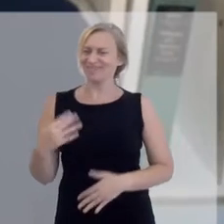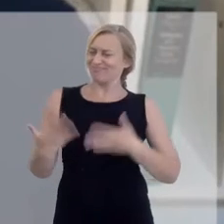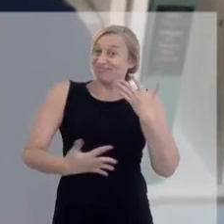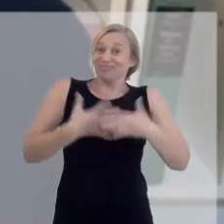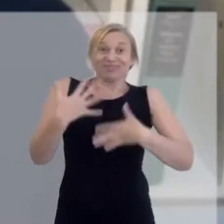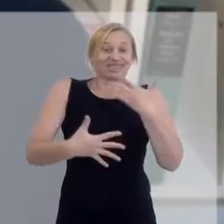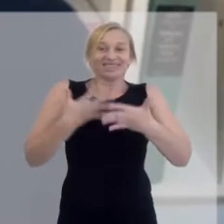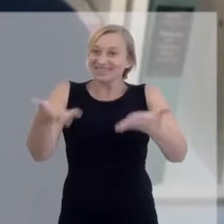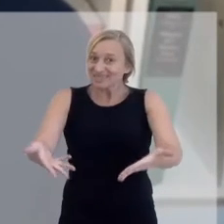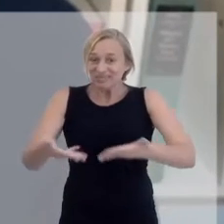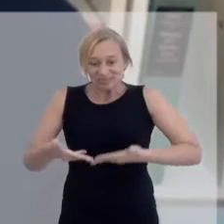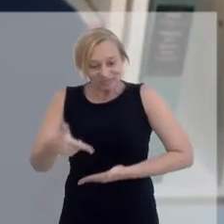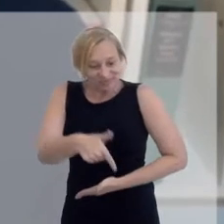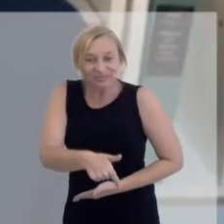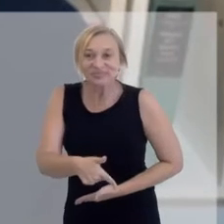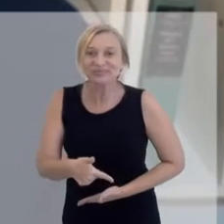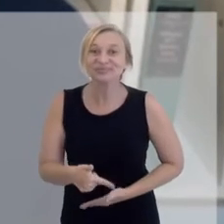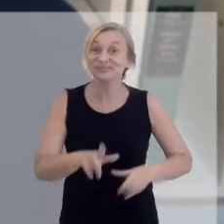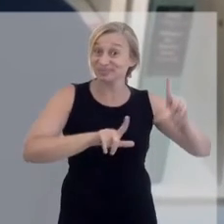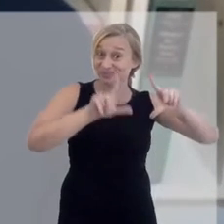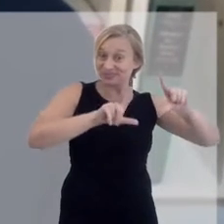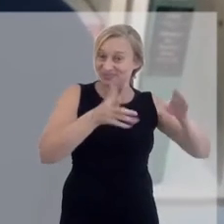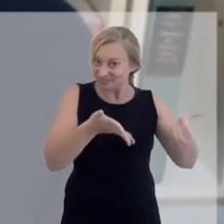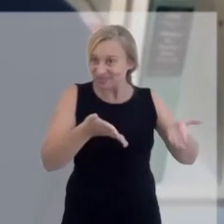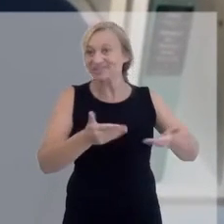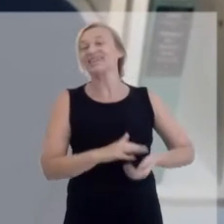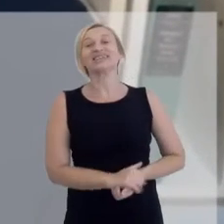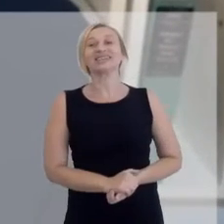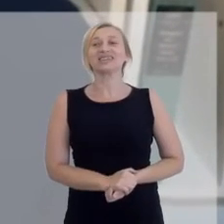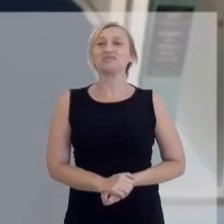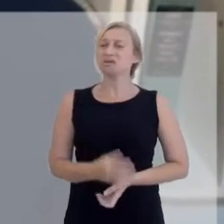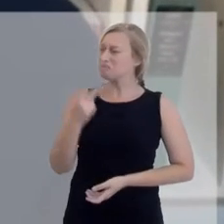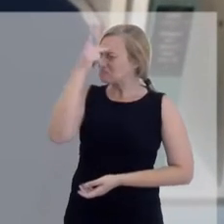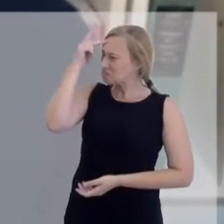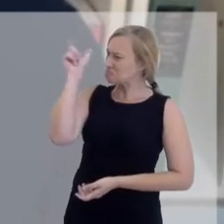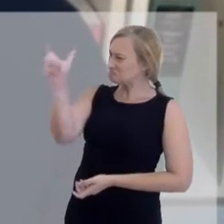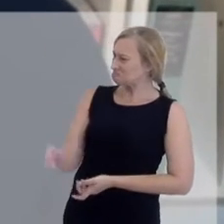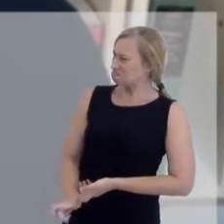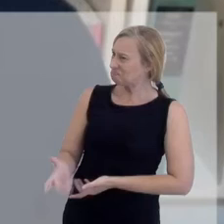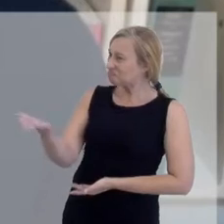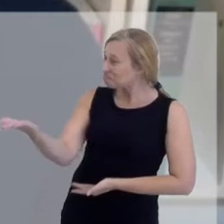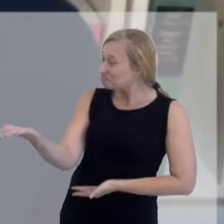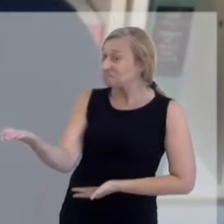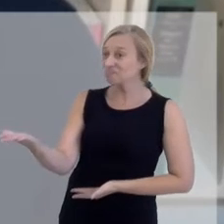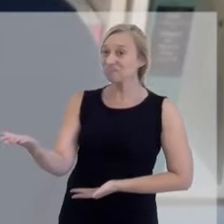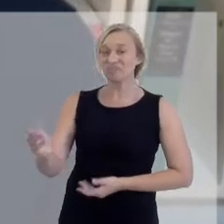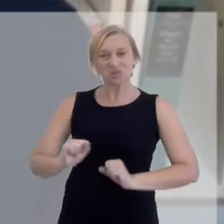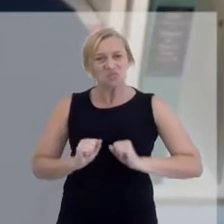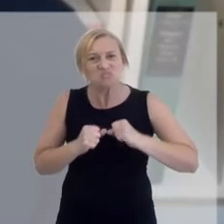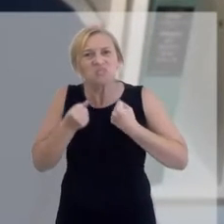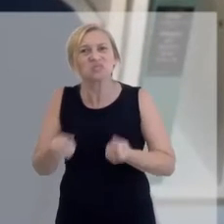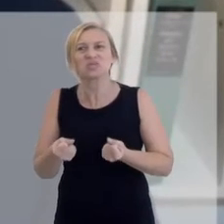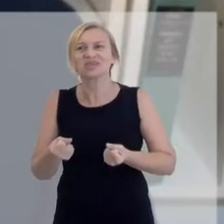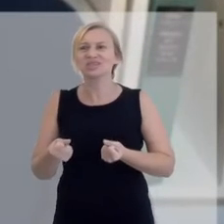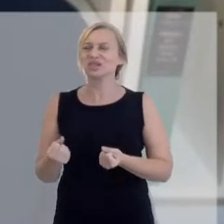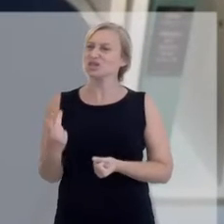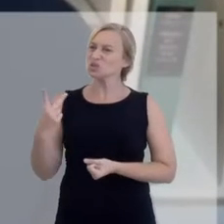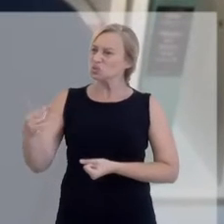Mônica, é um grande prazer recebê-la aqui em nosso programa, especialmente uma pessoa como você, que tem